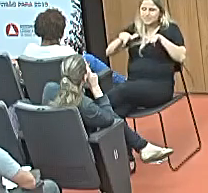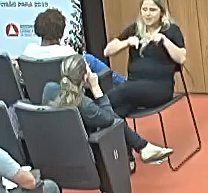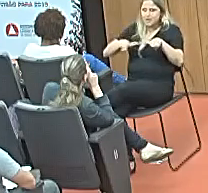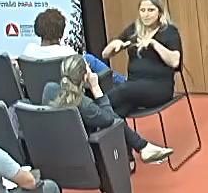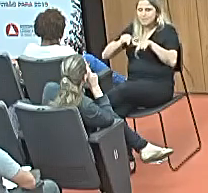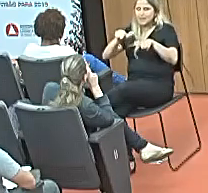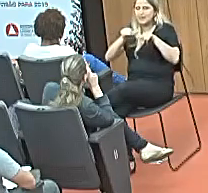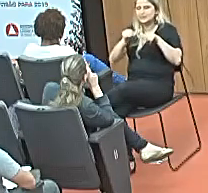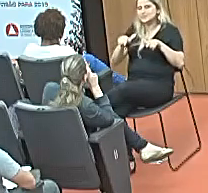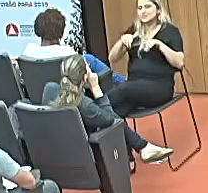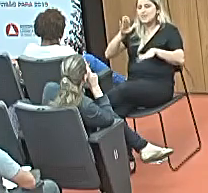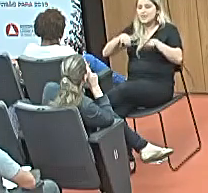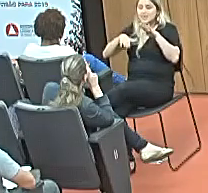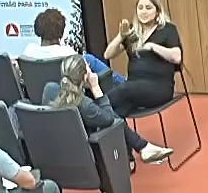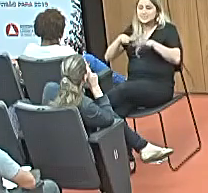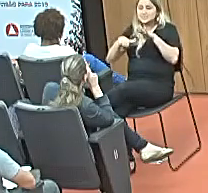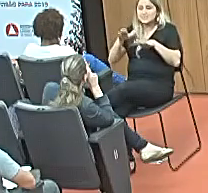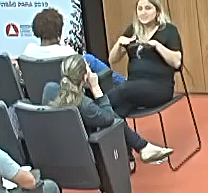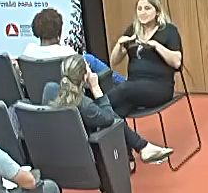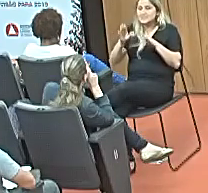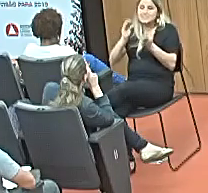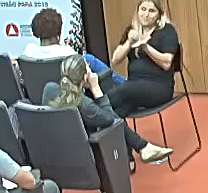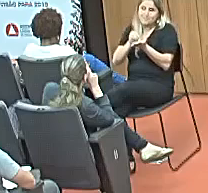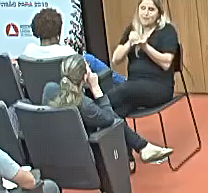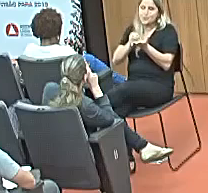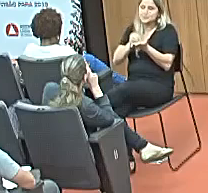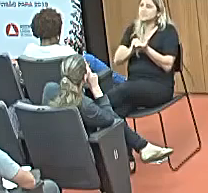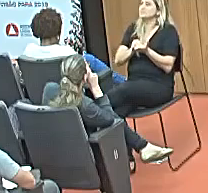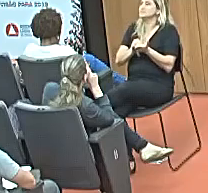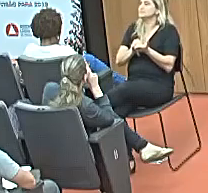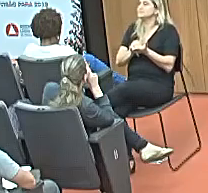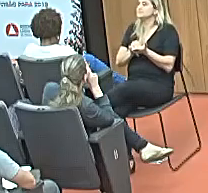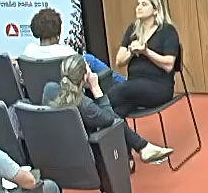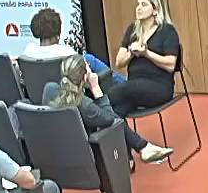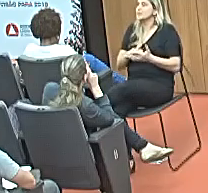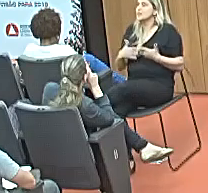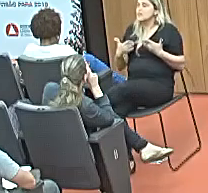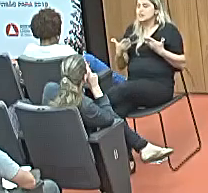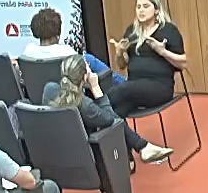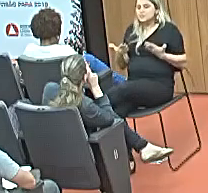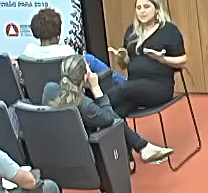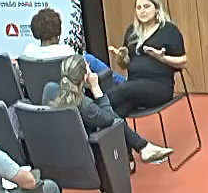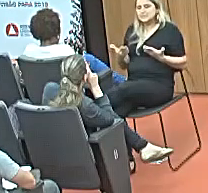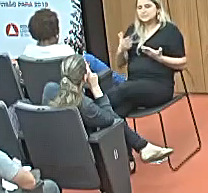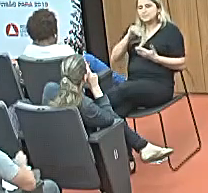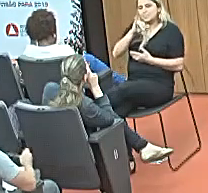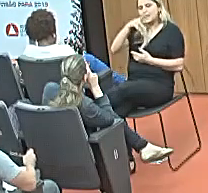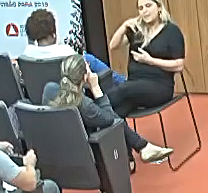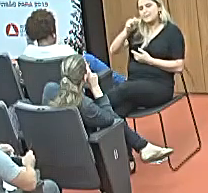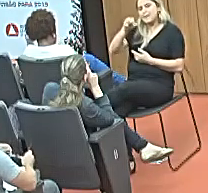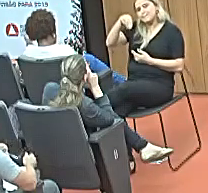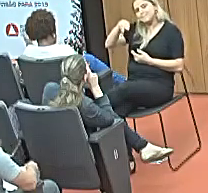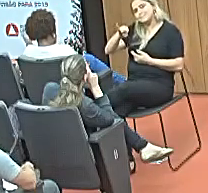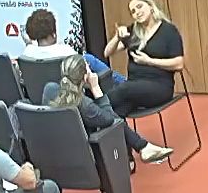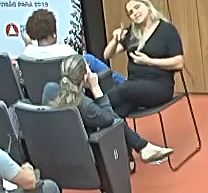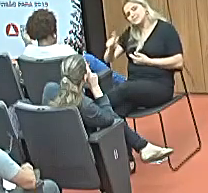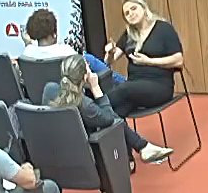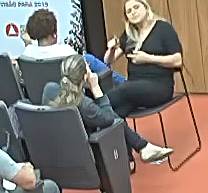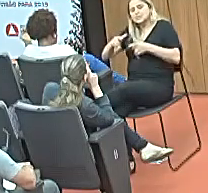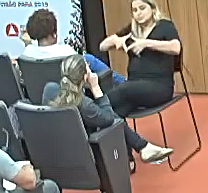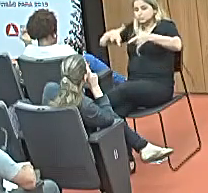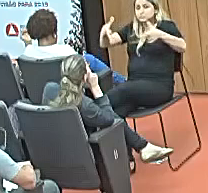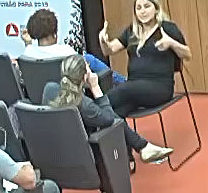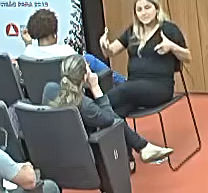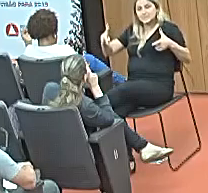é às vezes muitas vezes insuficiente né para mim tem uma estrutura grande em todo o estado ea proposta do